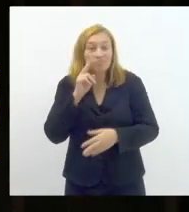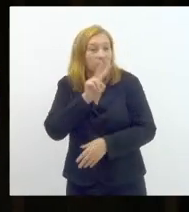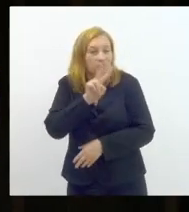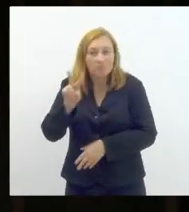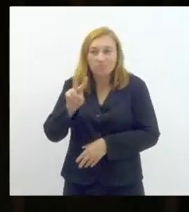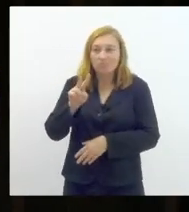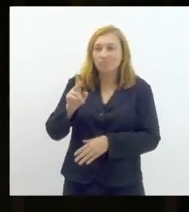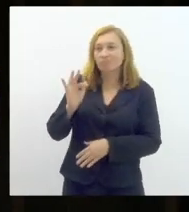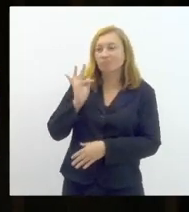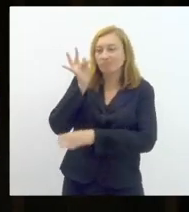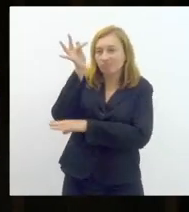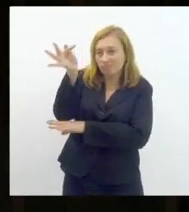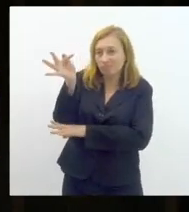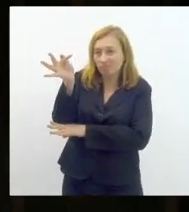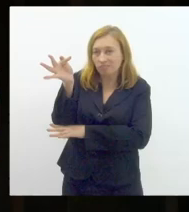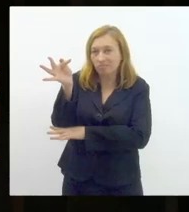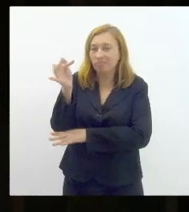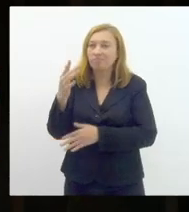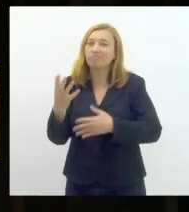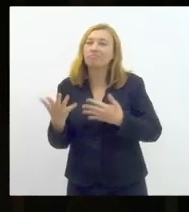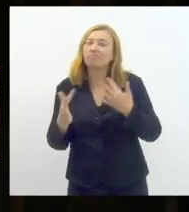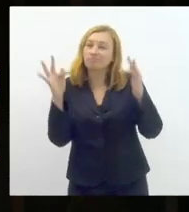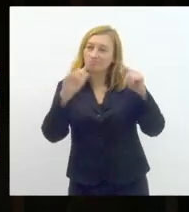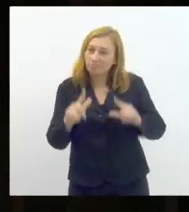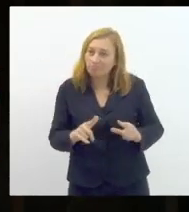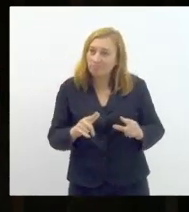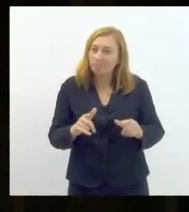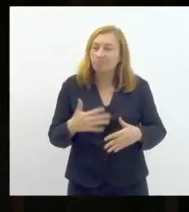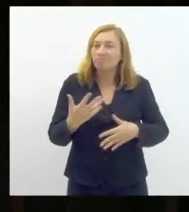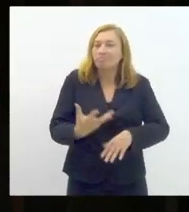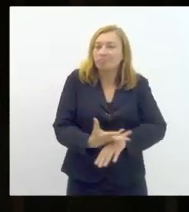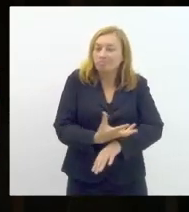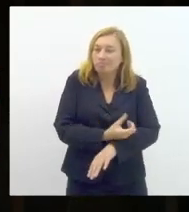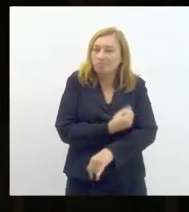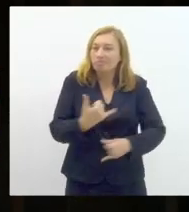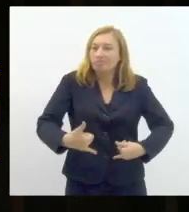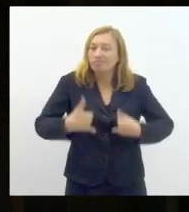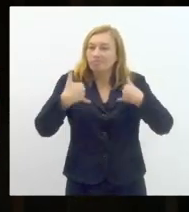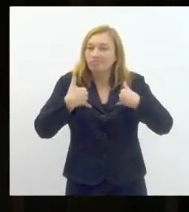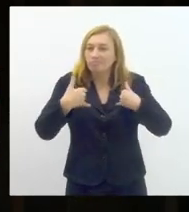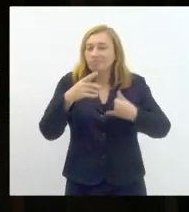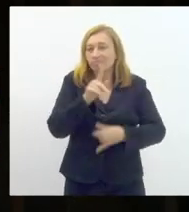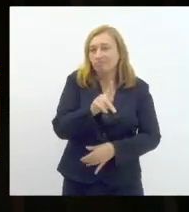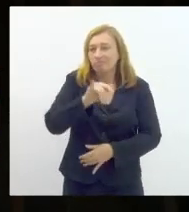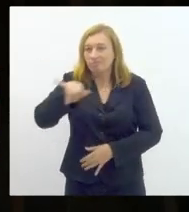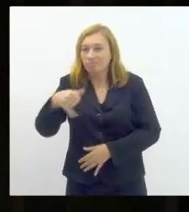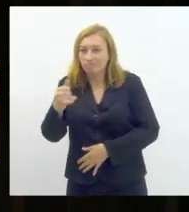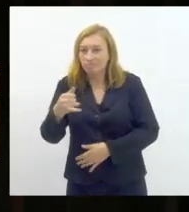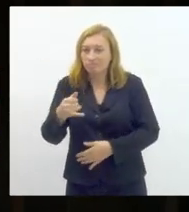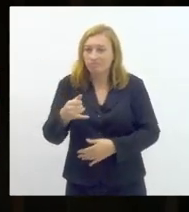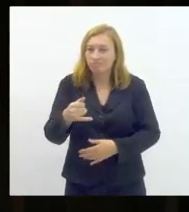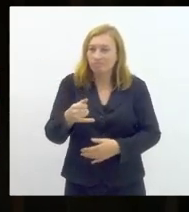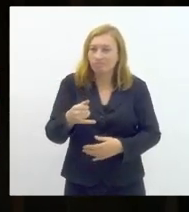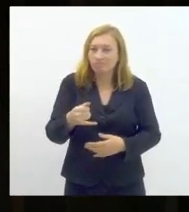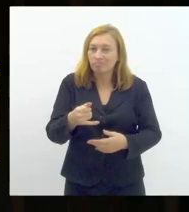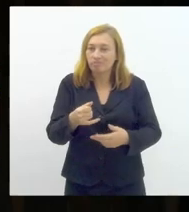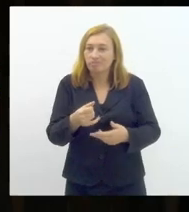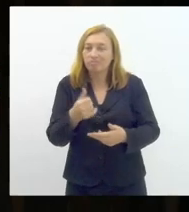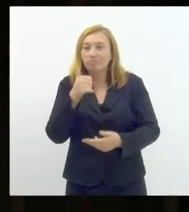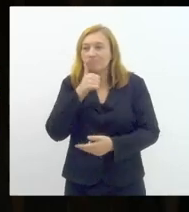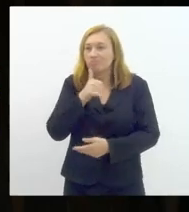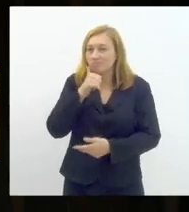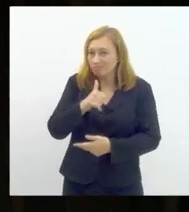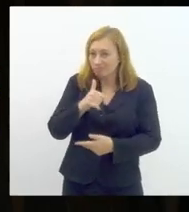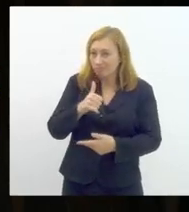vocês e vejo esperança. Eu fico realmente feliz e também muito orgulhosa de saber que o PJ esse ano está sendo composto, em sua maioria, por